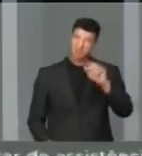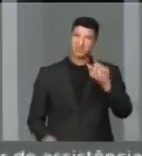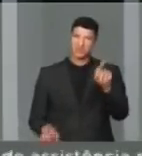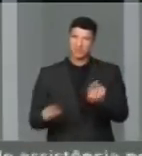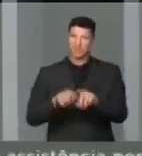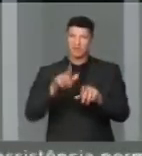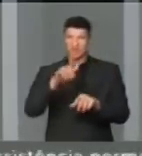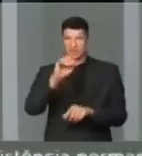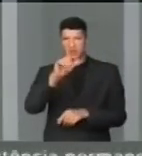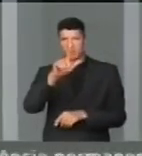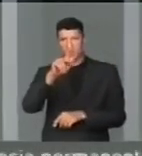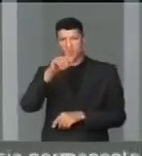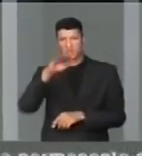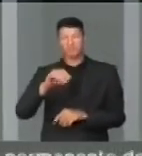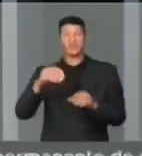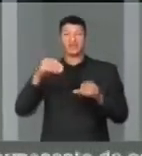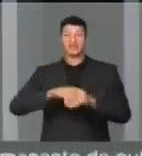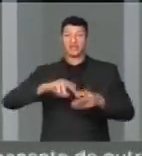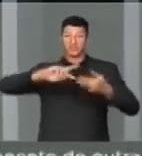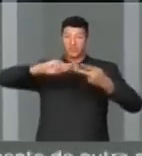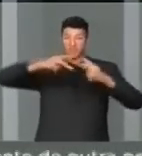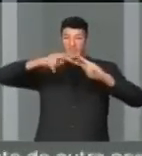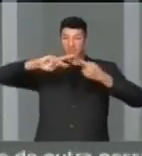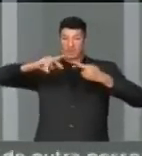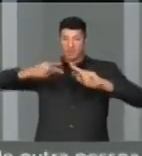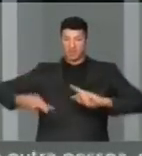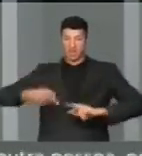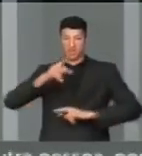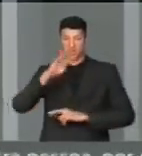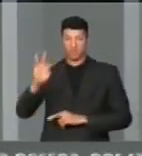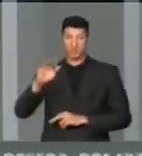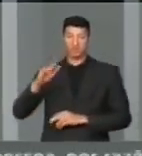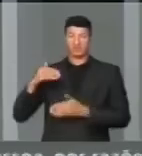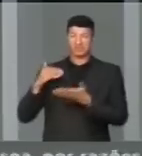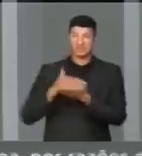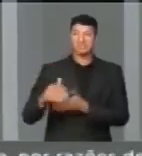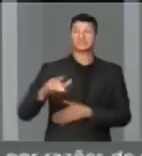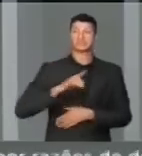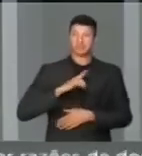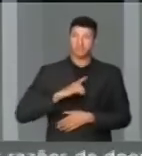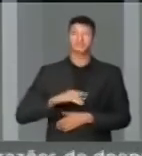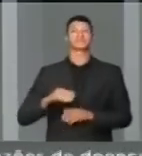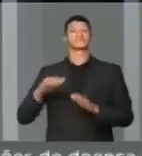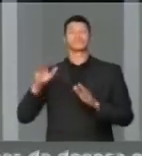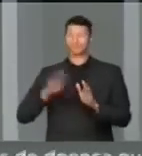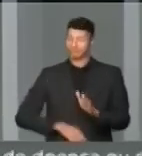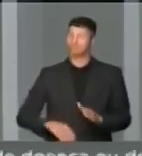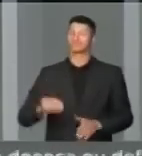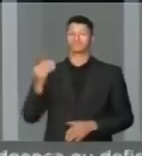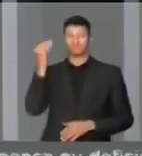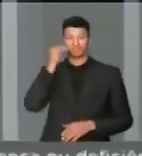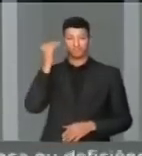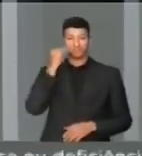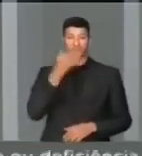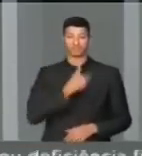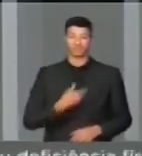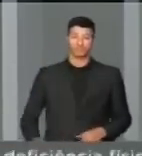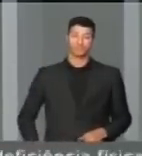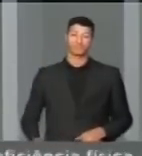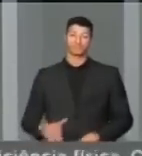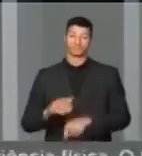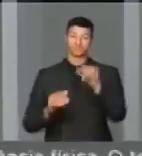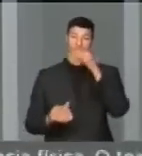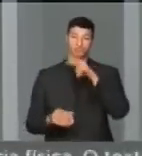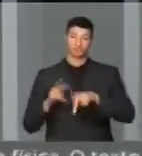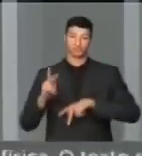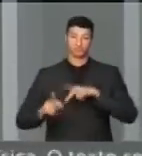golpismo. Golpismo está no DNA do PT. Desde que o PT existe, tentou tirar governantes eleitos pelo